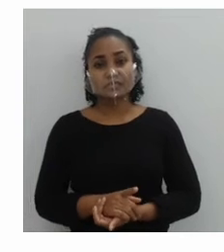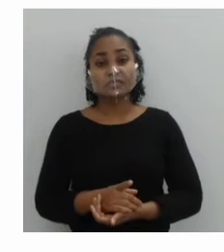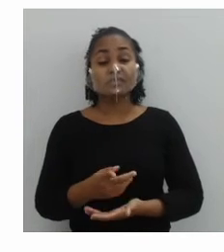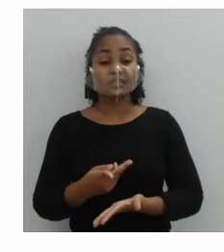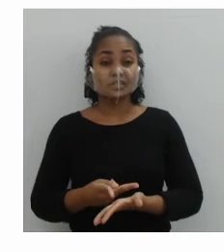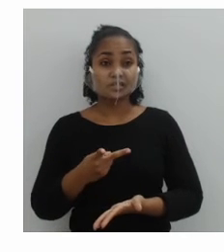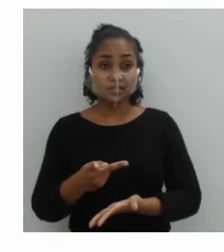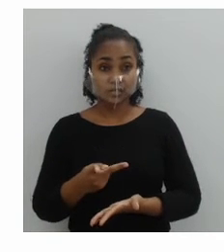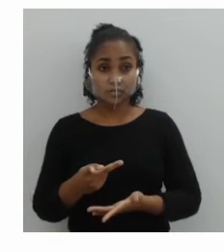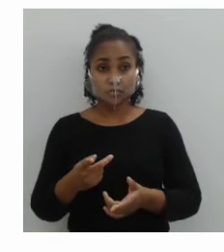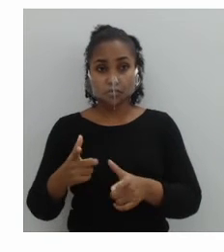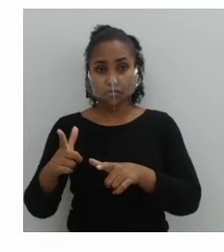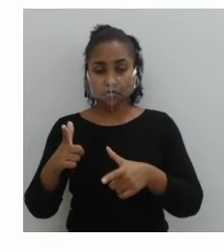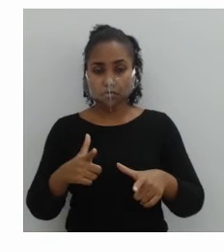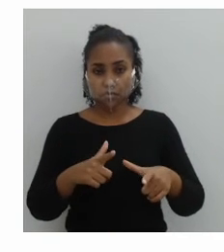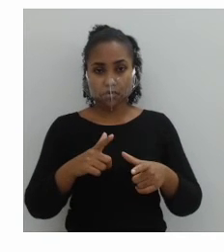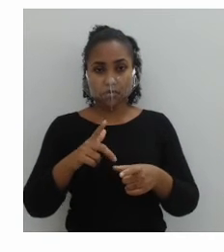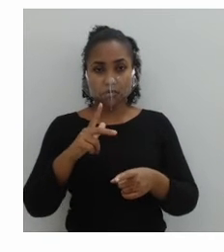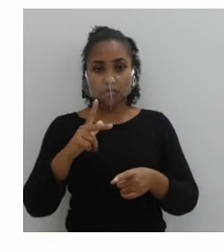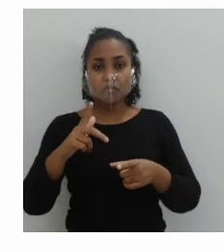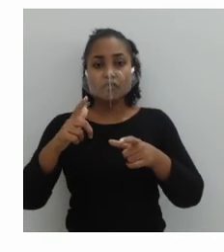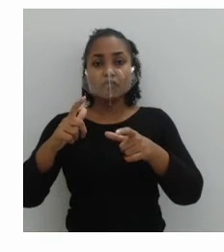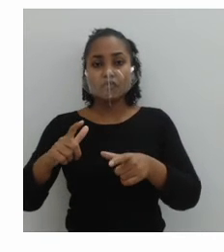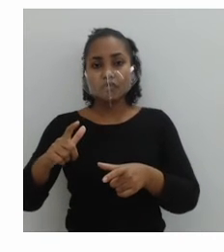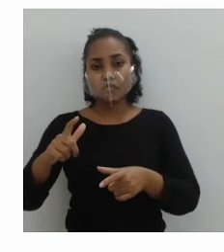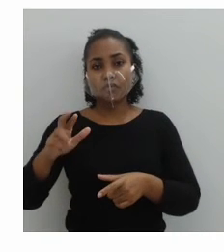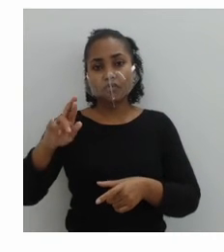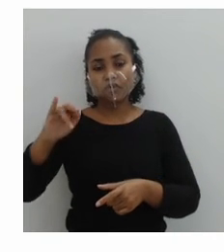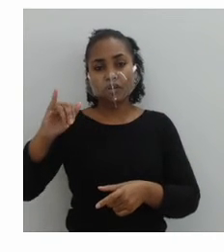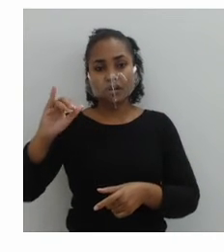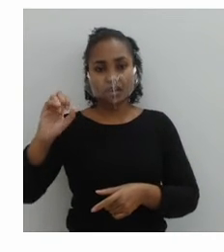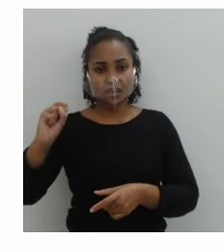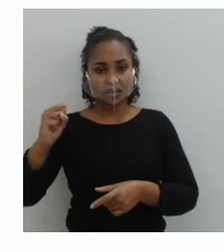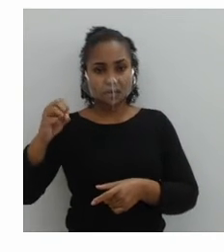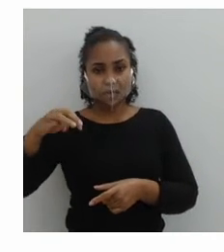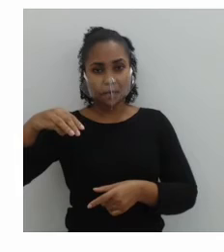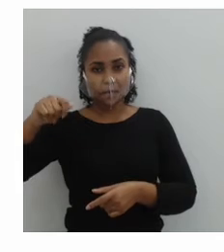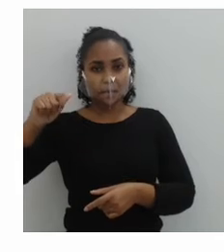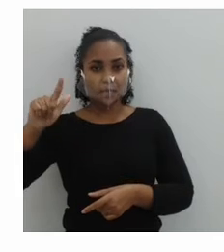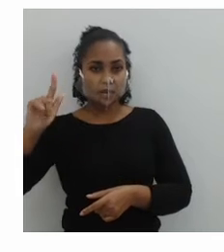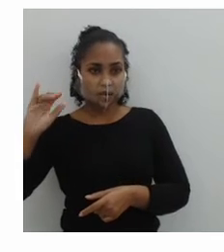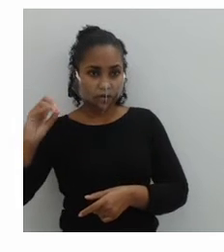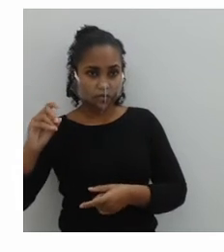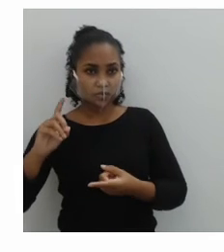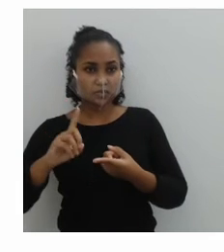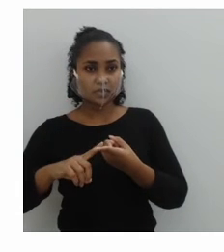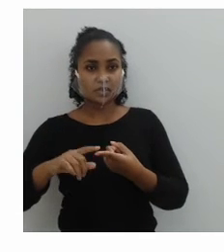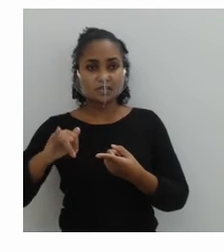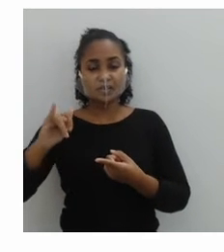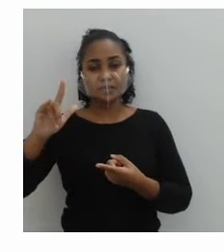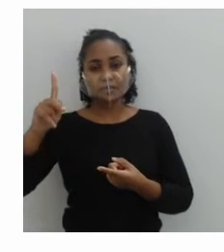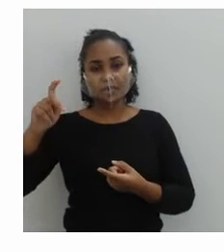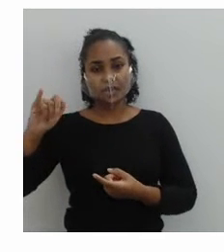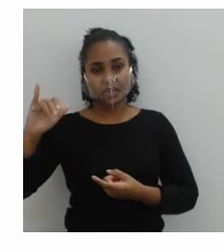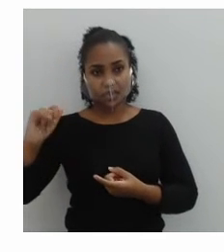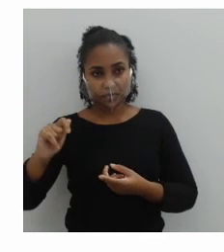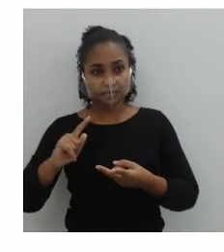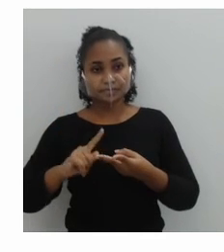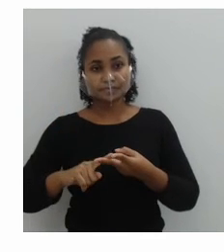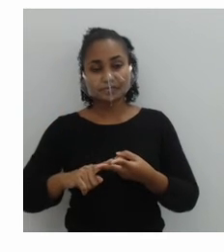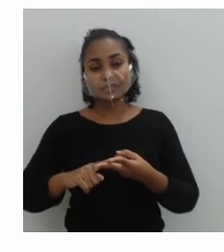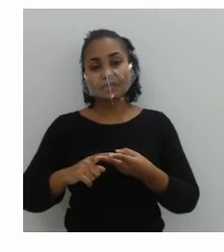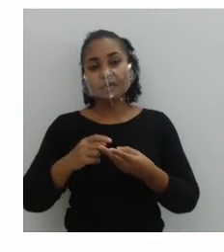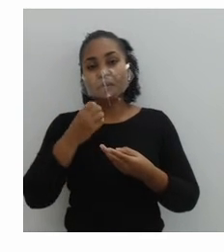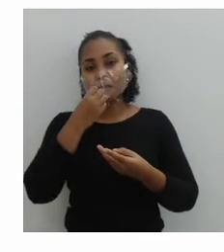Norte. Filipéia, que hoje é João Pessoa. Arraial do Bom Jesus. Após suas conquistas, os